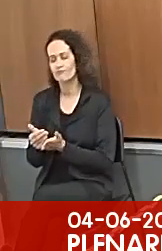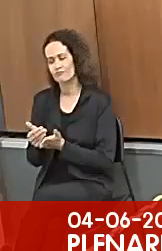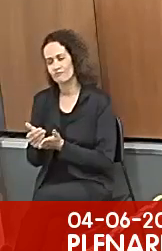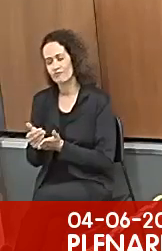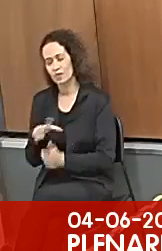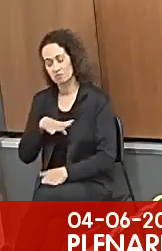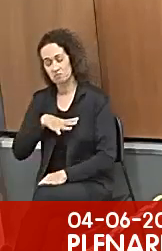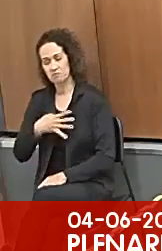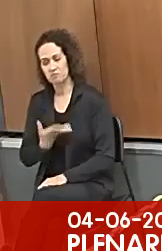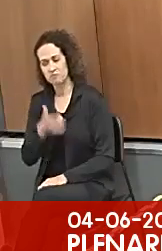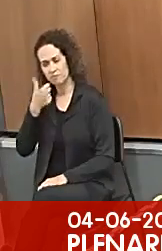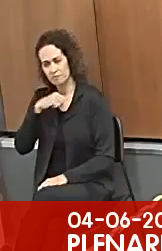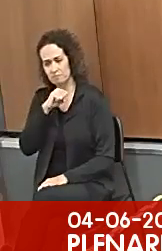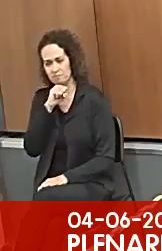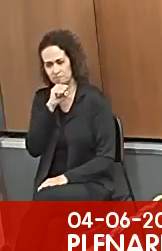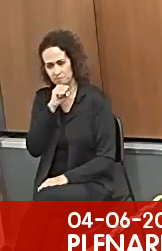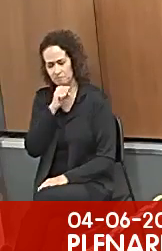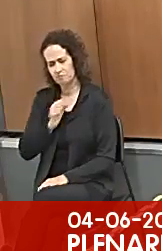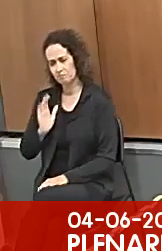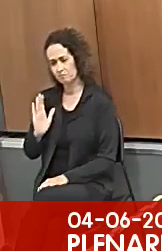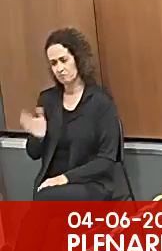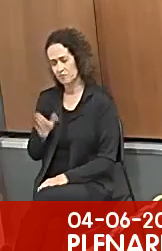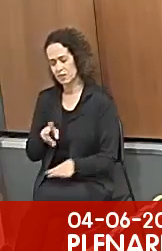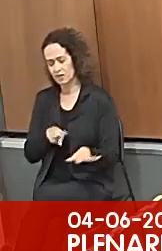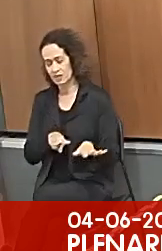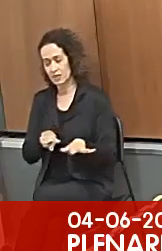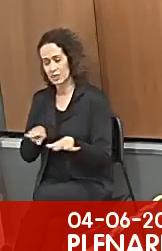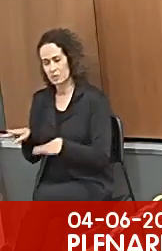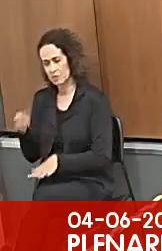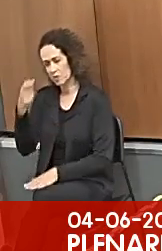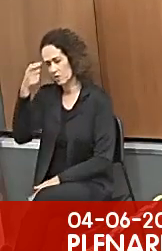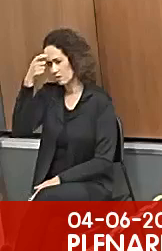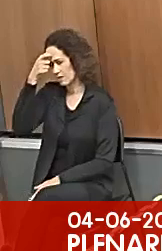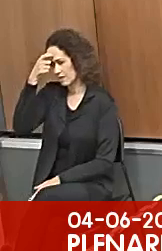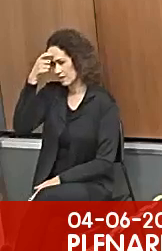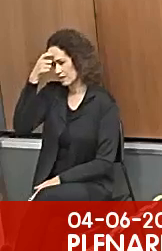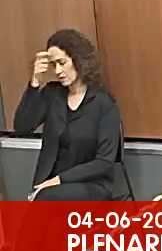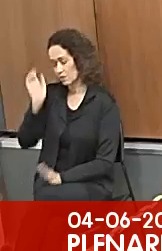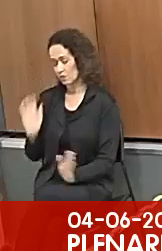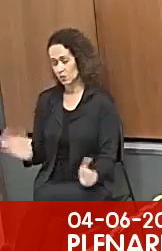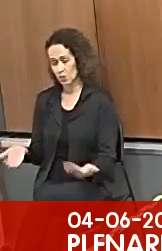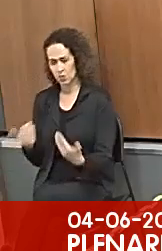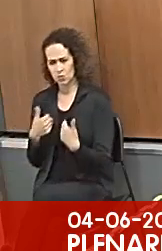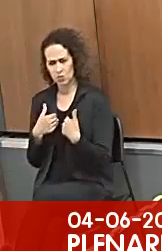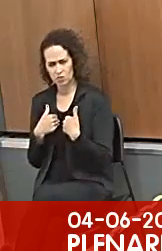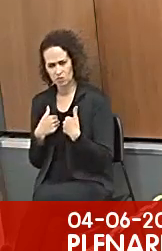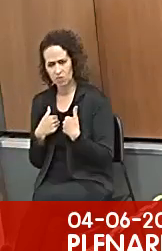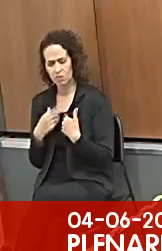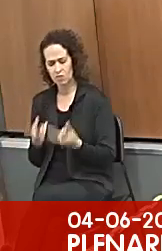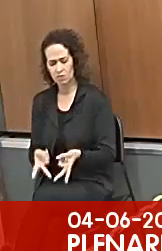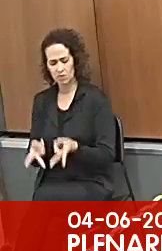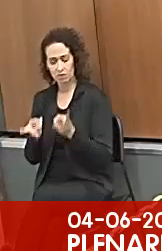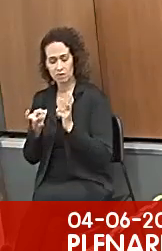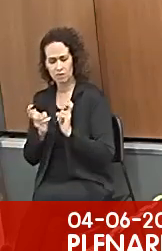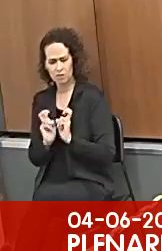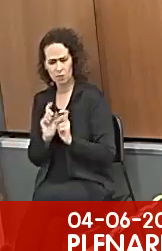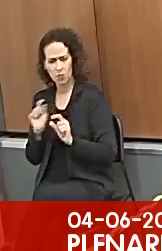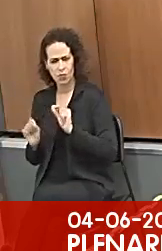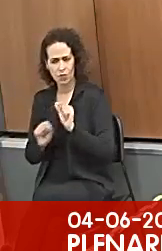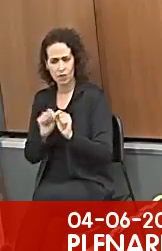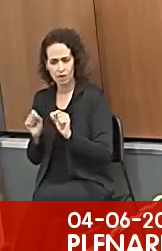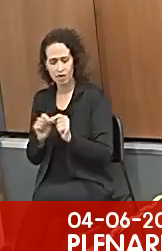nós comemoramos aí a Semana de Conscientização do Autismo, e o que a gente mais vê é que ainda